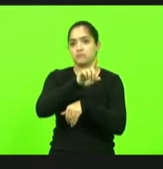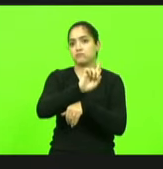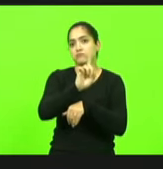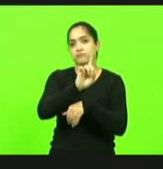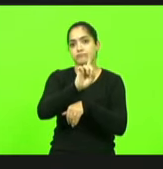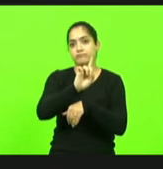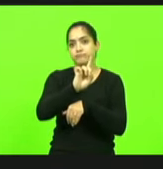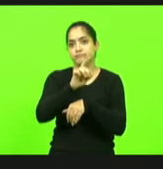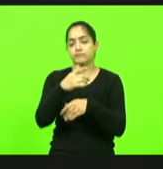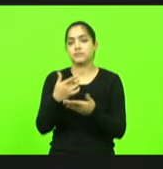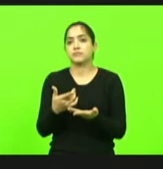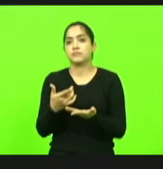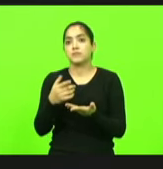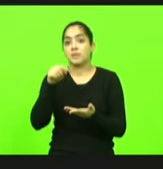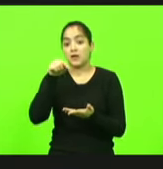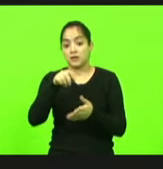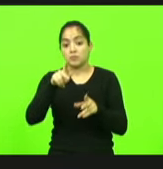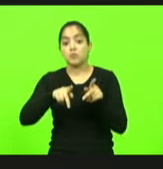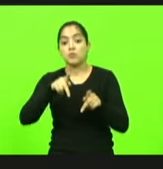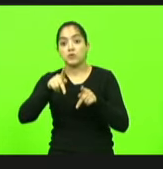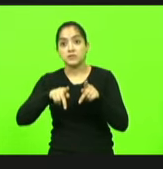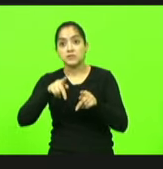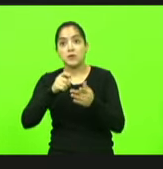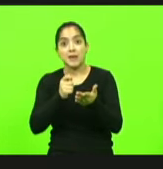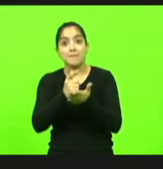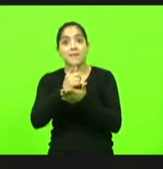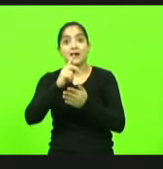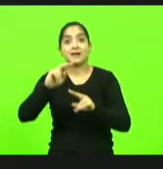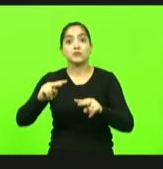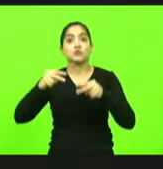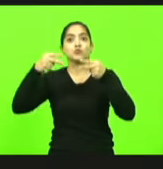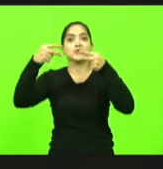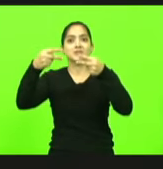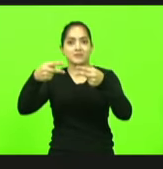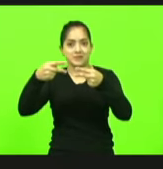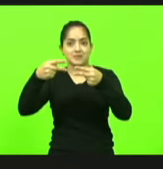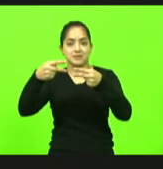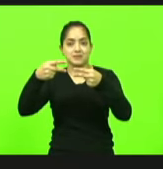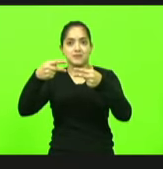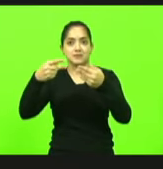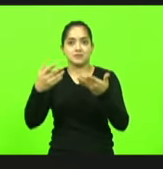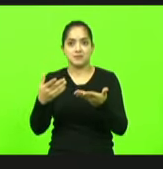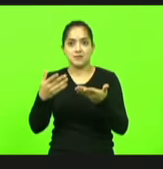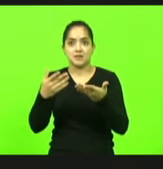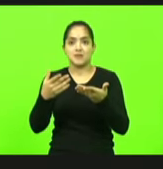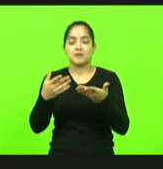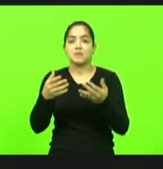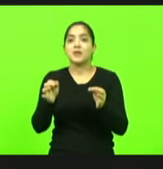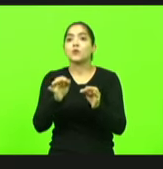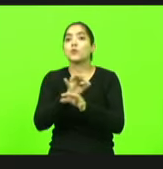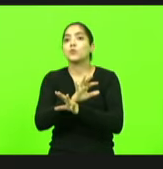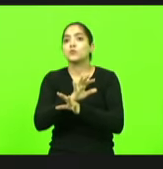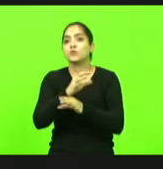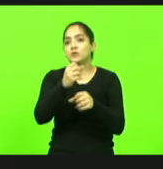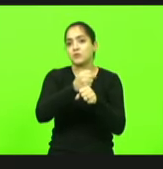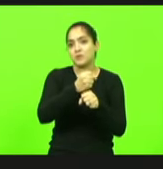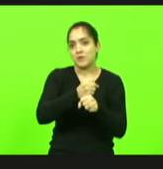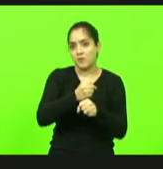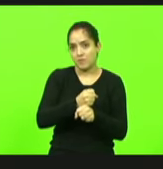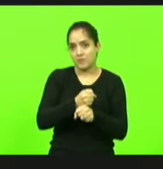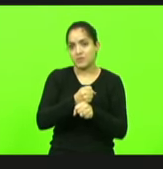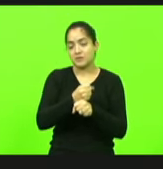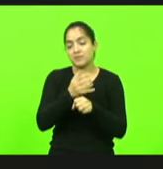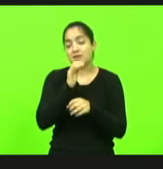Aqui o catarinense ele precisa pagar duas vezes para ter uma obra federal concluída. E isso é lamentável, isso é